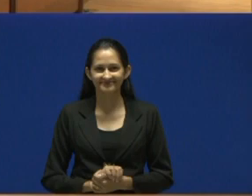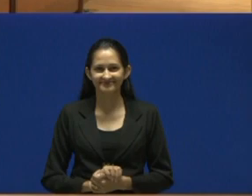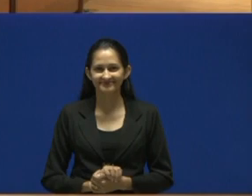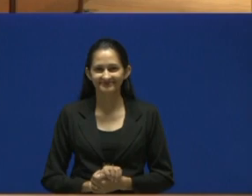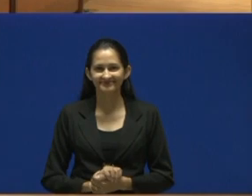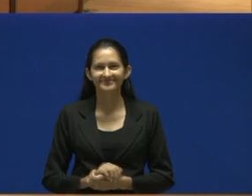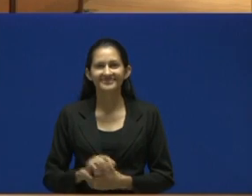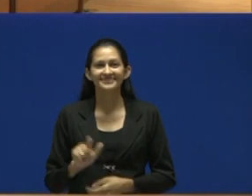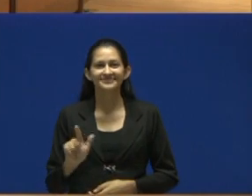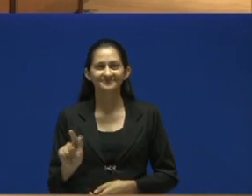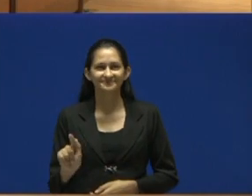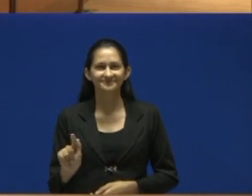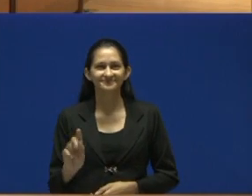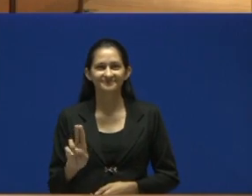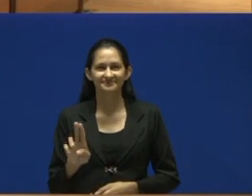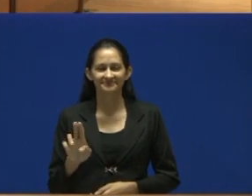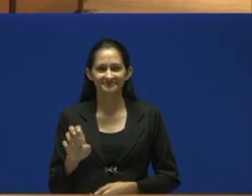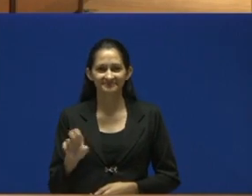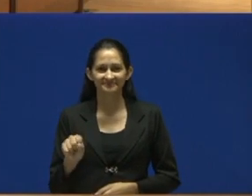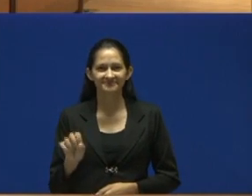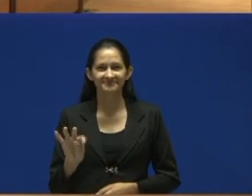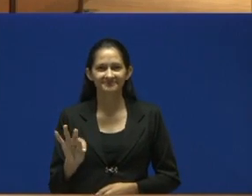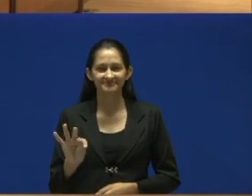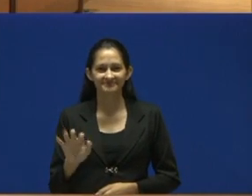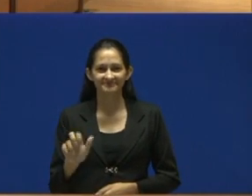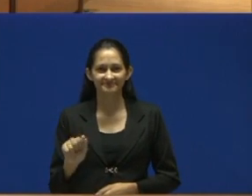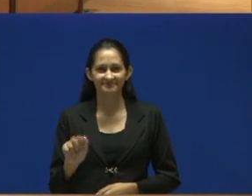gustavo bairro ribeiro